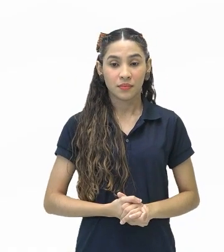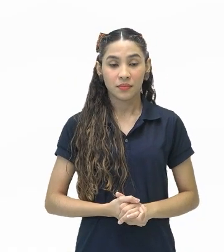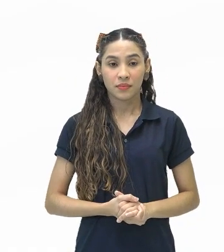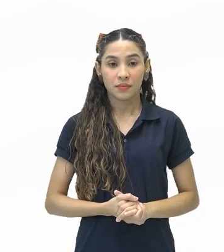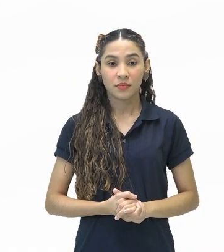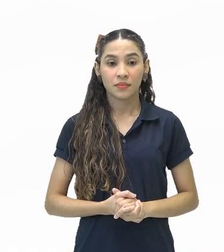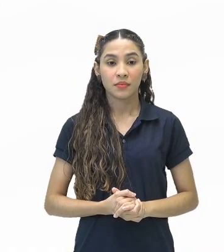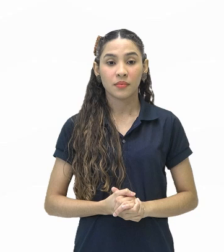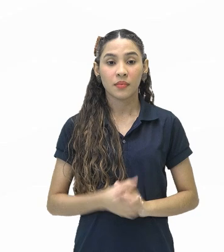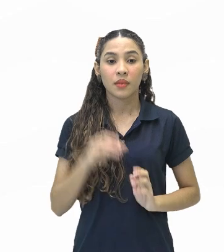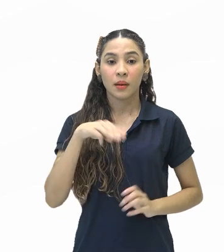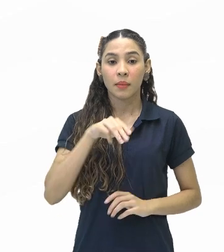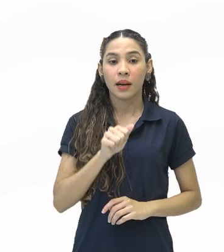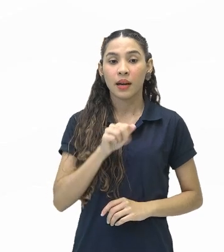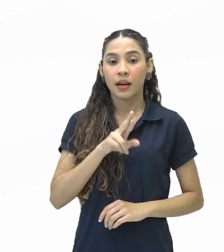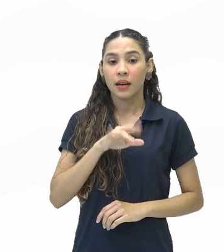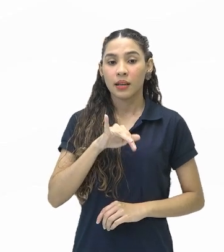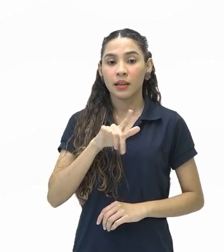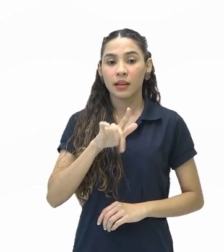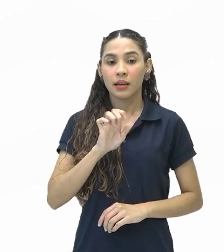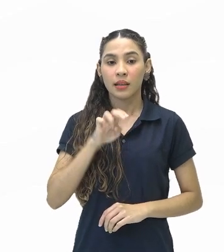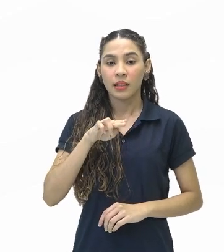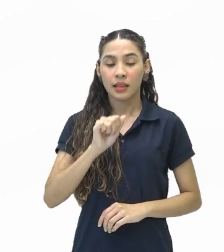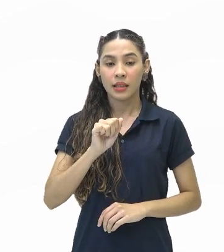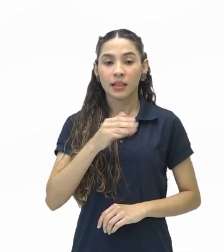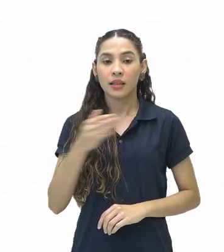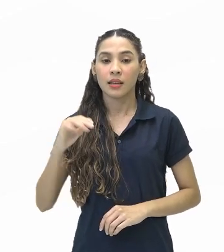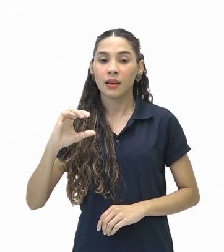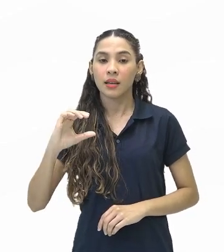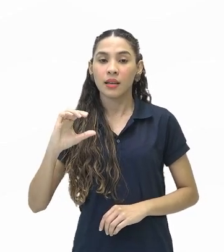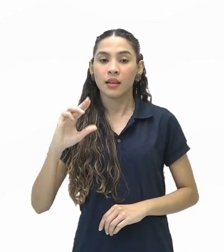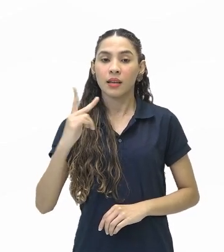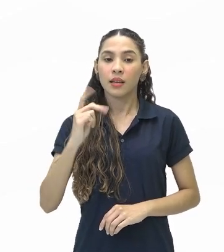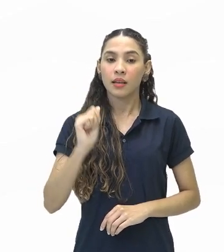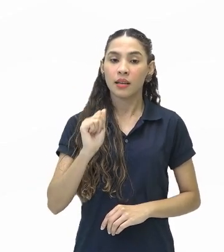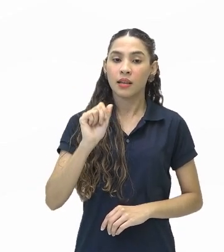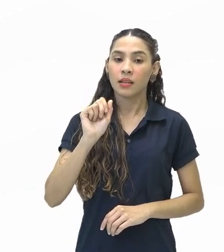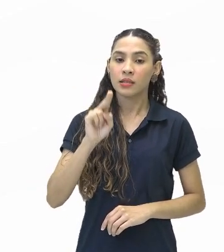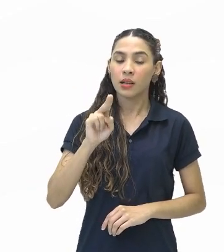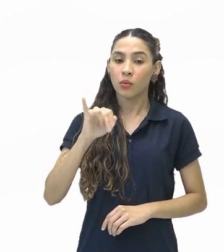A Marilena Chaui ela é uma filósofa brasileira, né, viva,